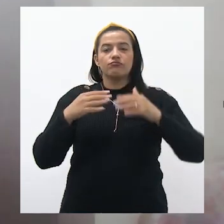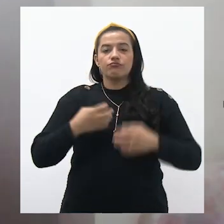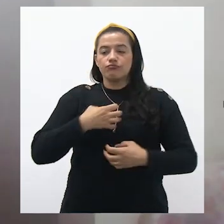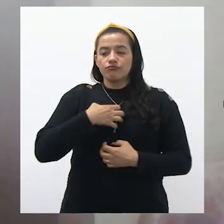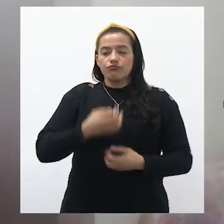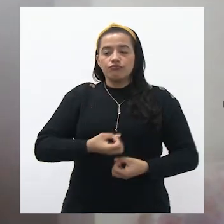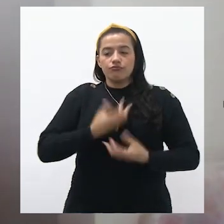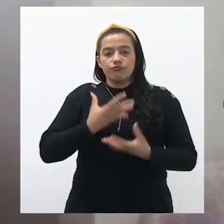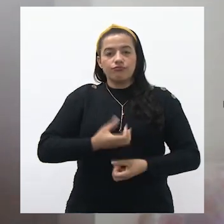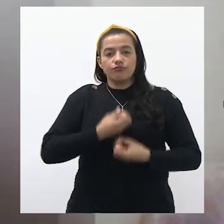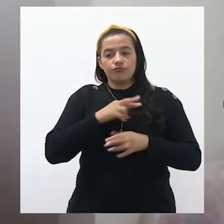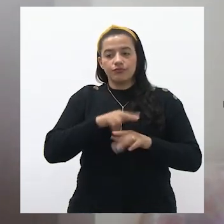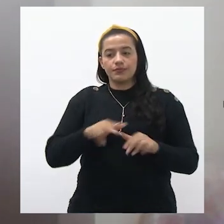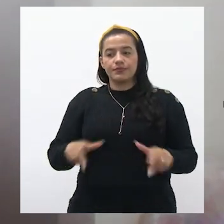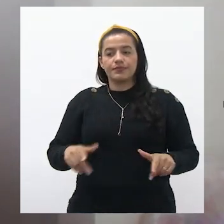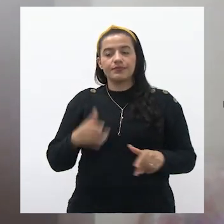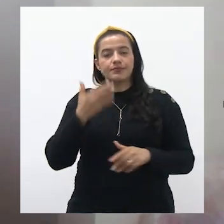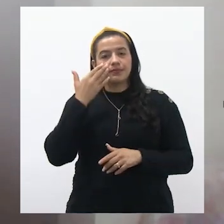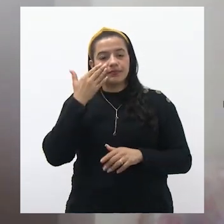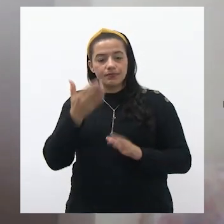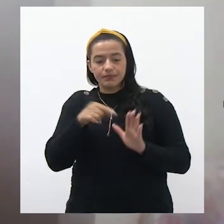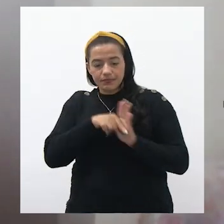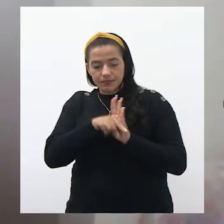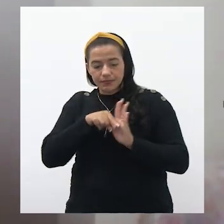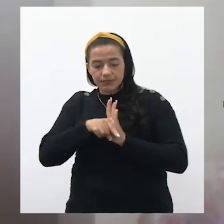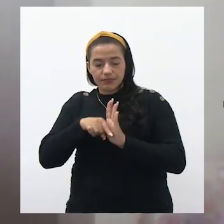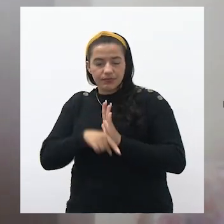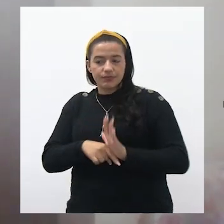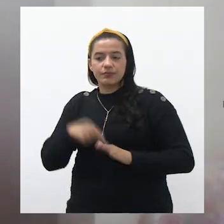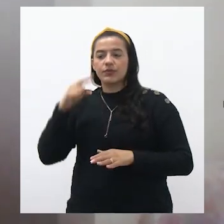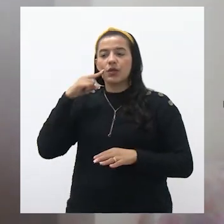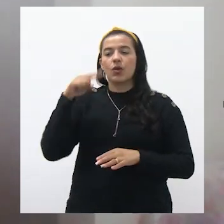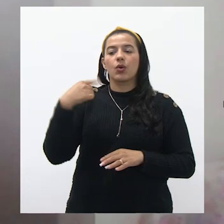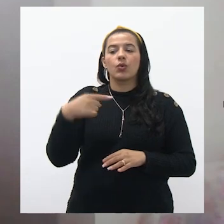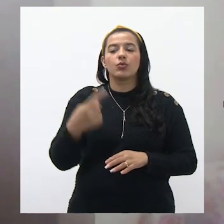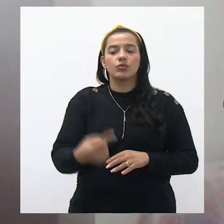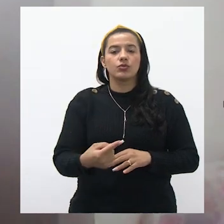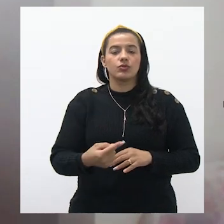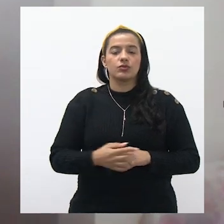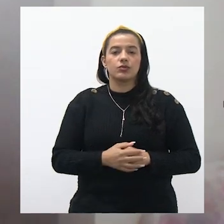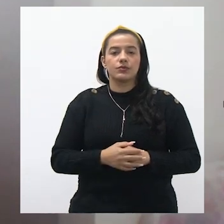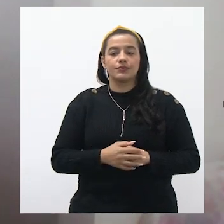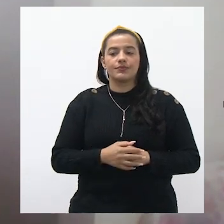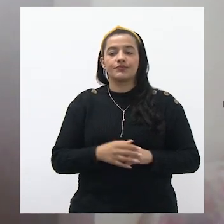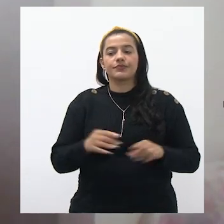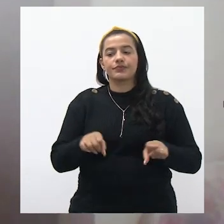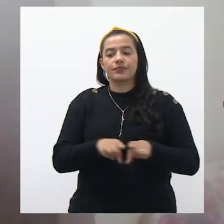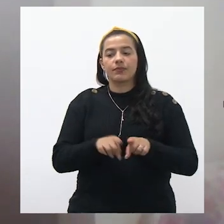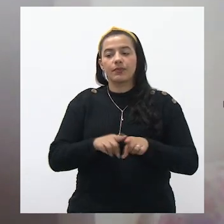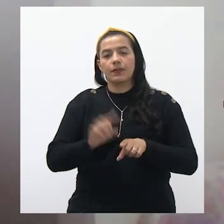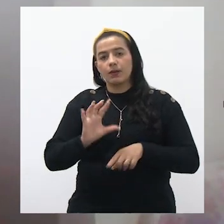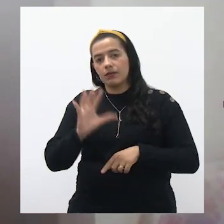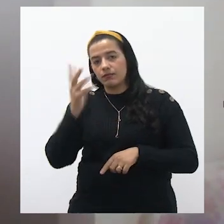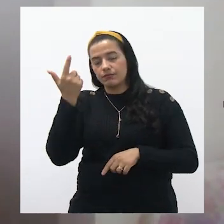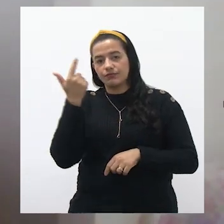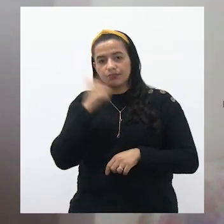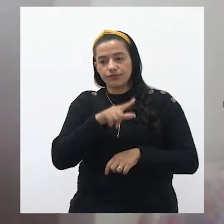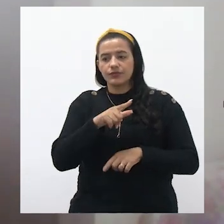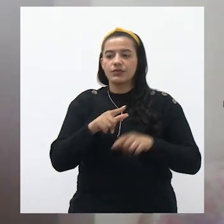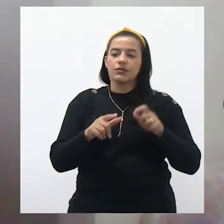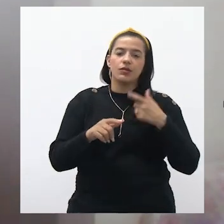de observar essas práticas no nosso cotidiano, que estão relacionadas, quando a gente consegue e quando a gente não consegue tanto